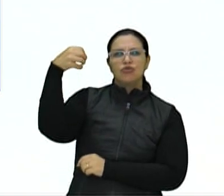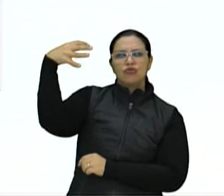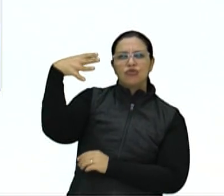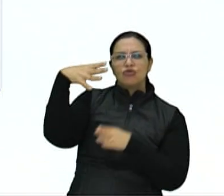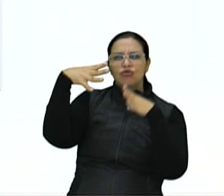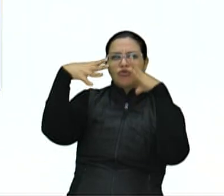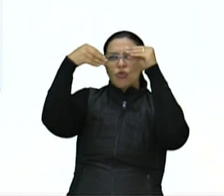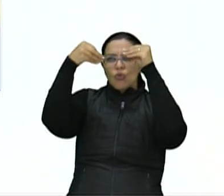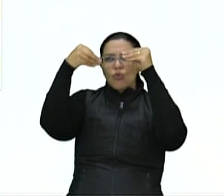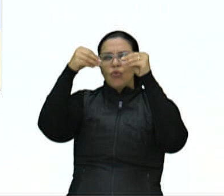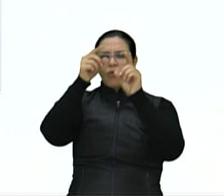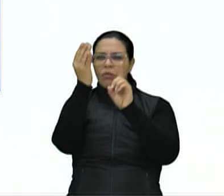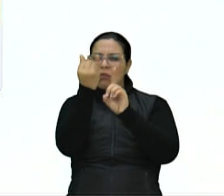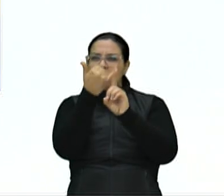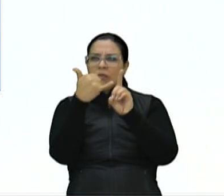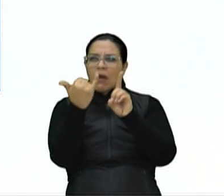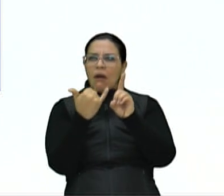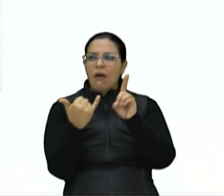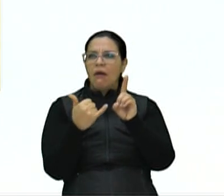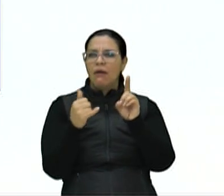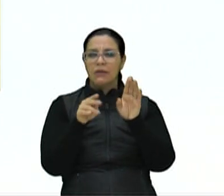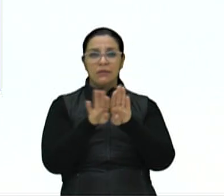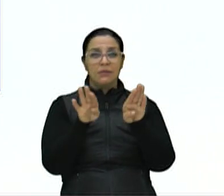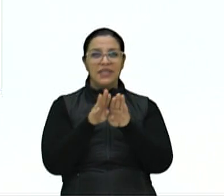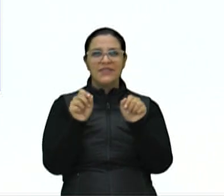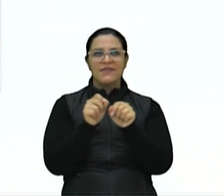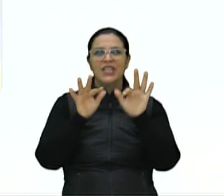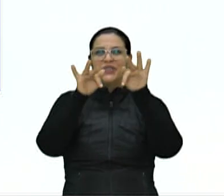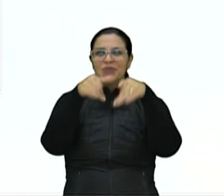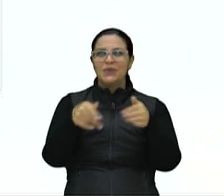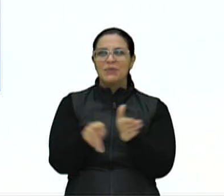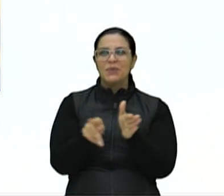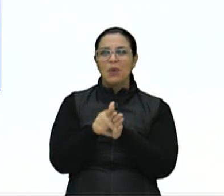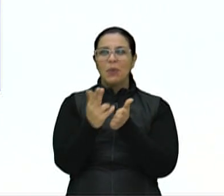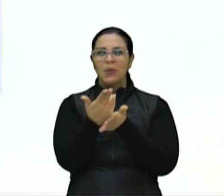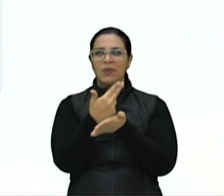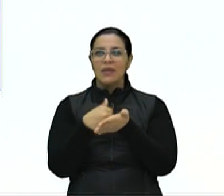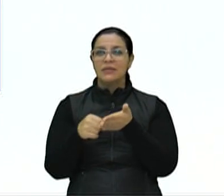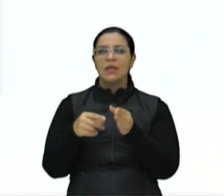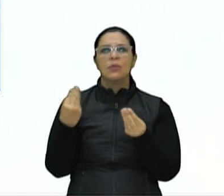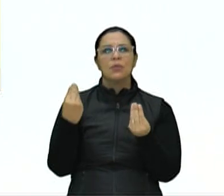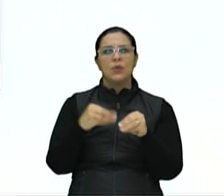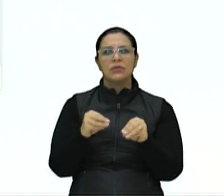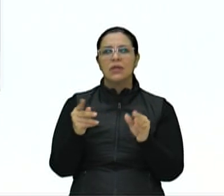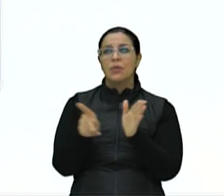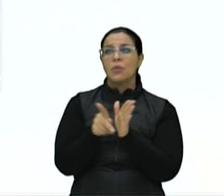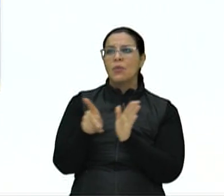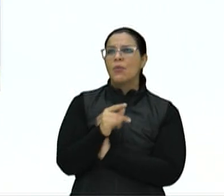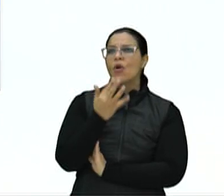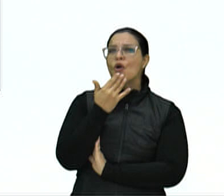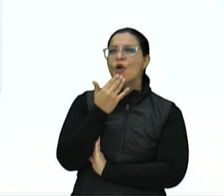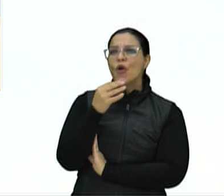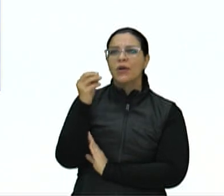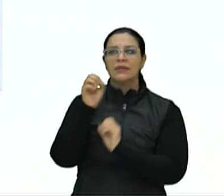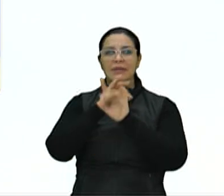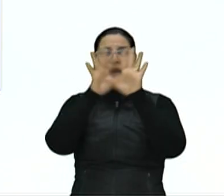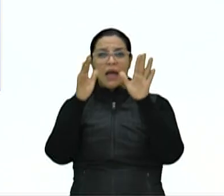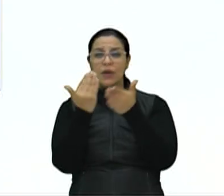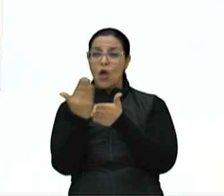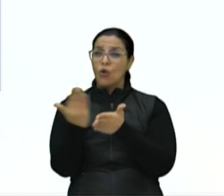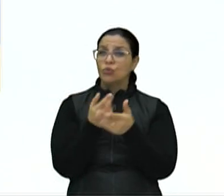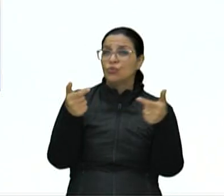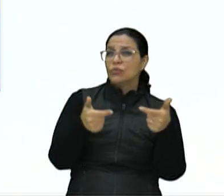sombras, contornos, e logo em seguida ele faz a finalização da obra, acrescentando tanto tons mais claros em alguns